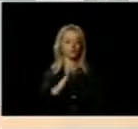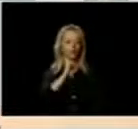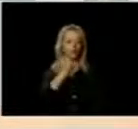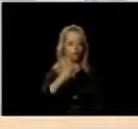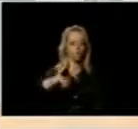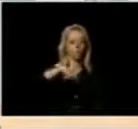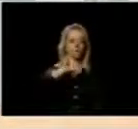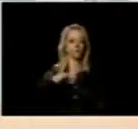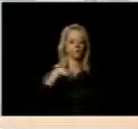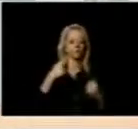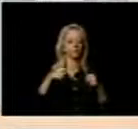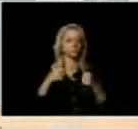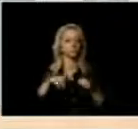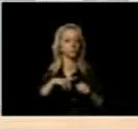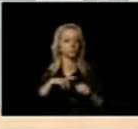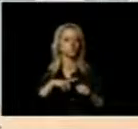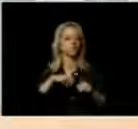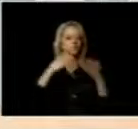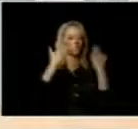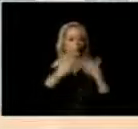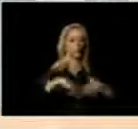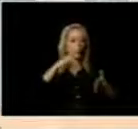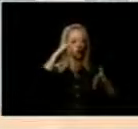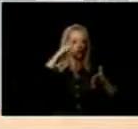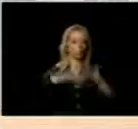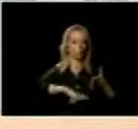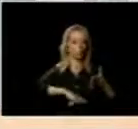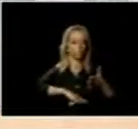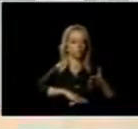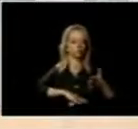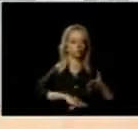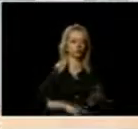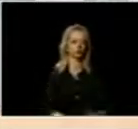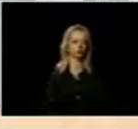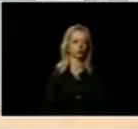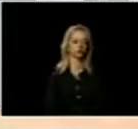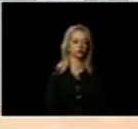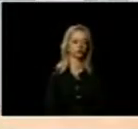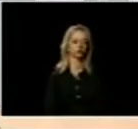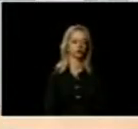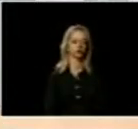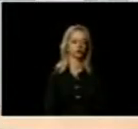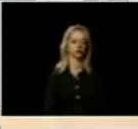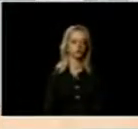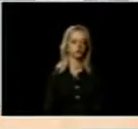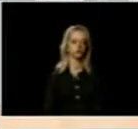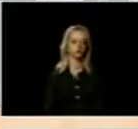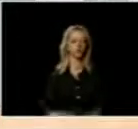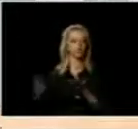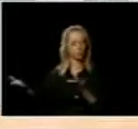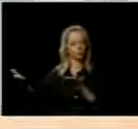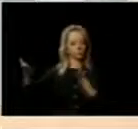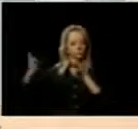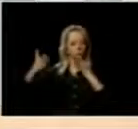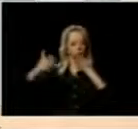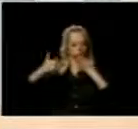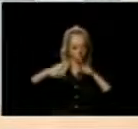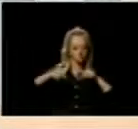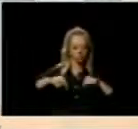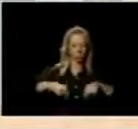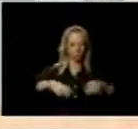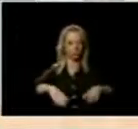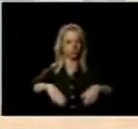comunidade artística de Taubaté para que trouxesse a esta casa, a Comissão de Cultura, propostas de aprimoramento desta